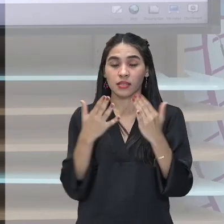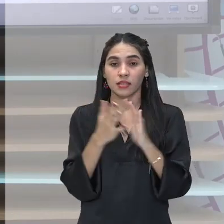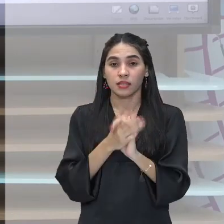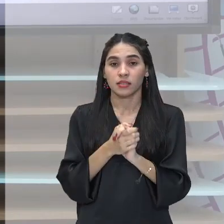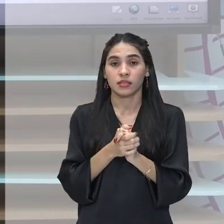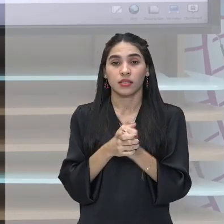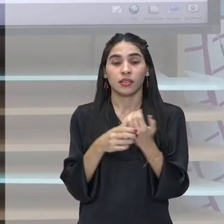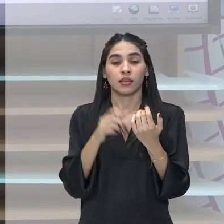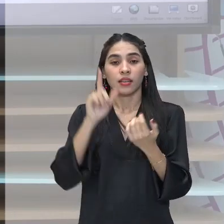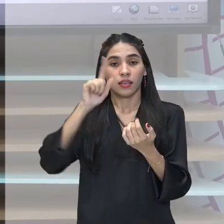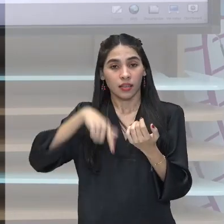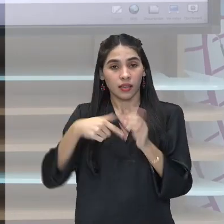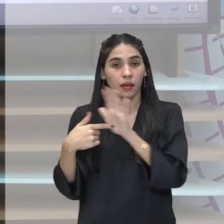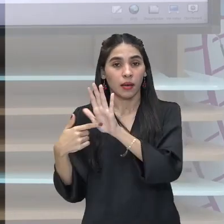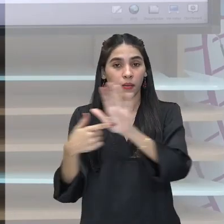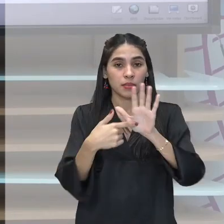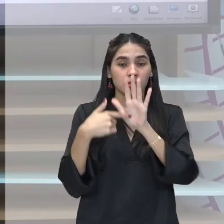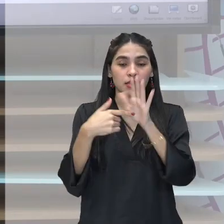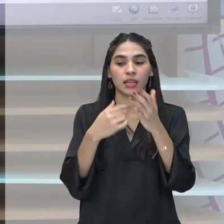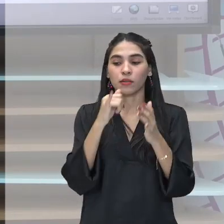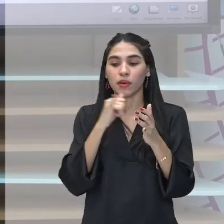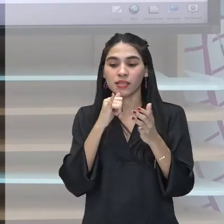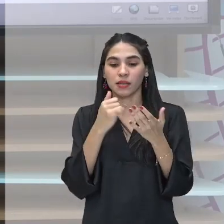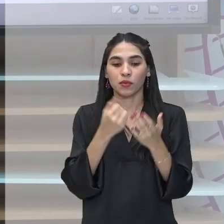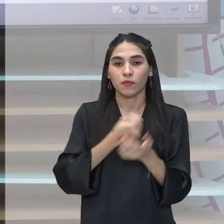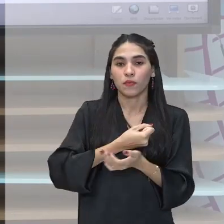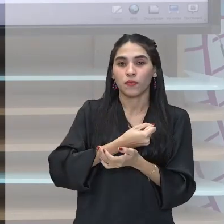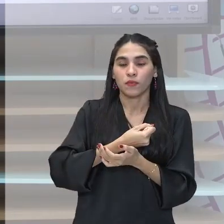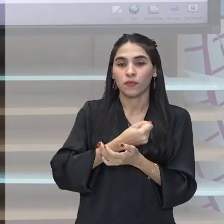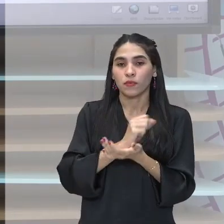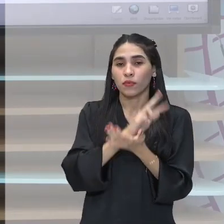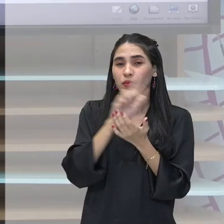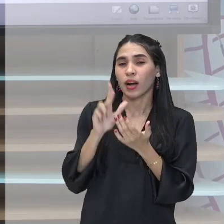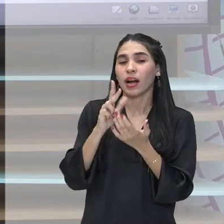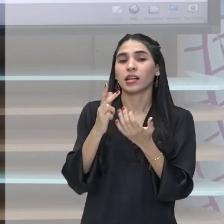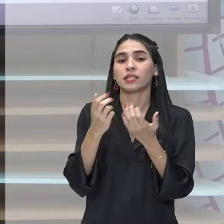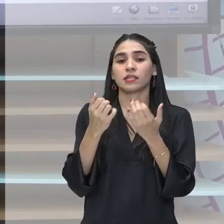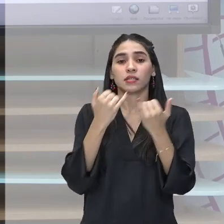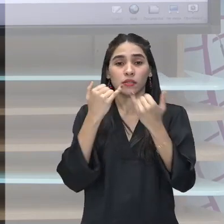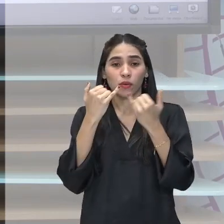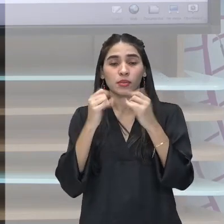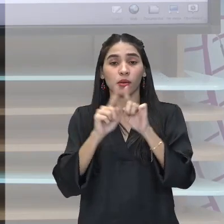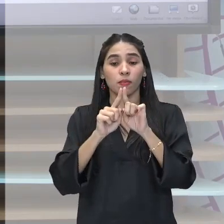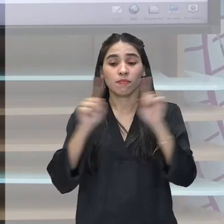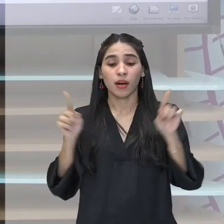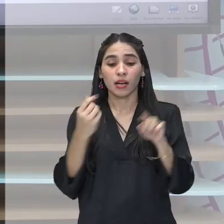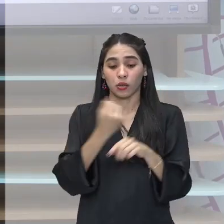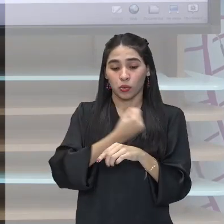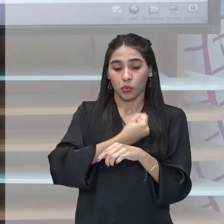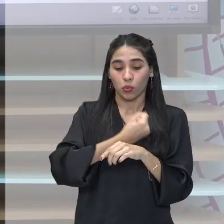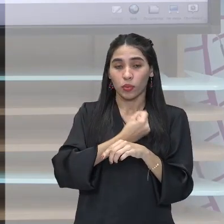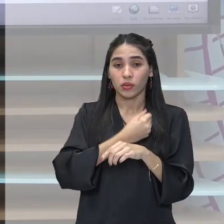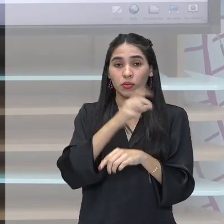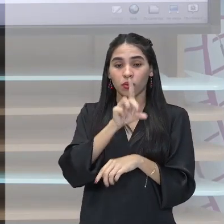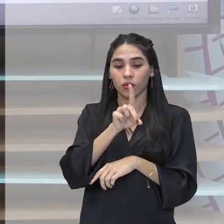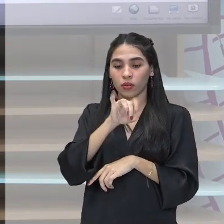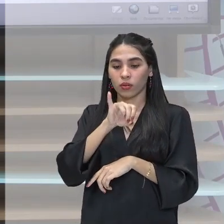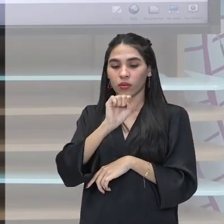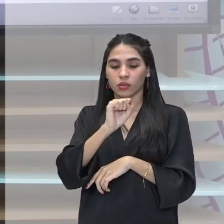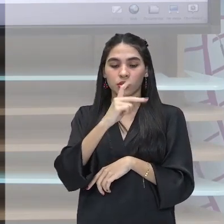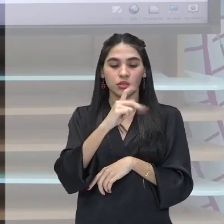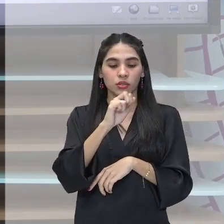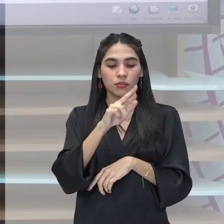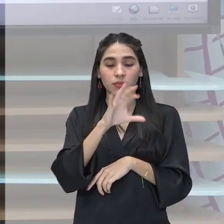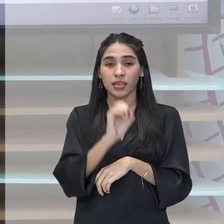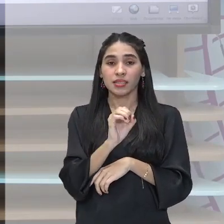são apresentadas as pesquisas, mas essas medidas de dispersão, elas não são apresentadas. O